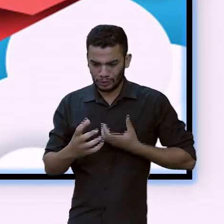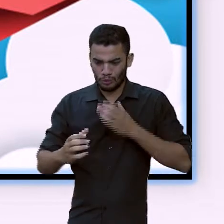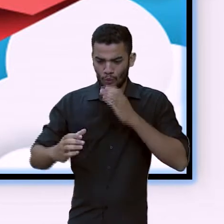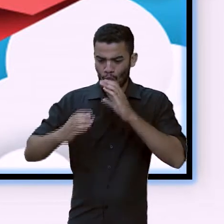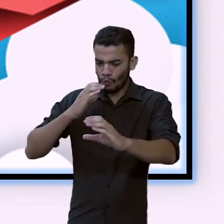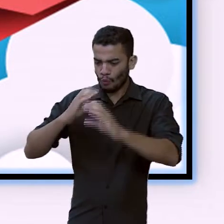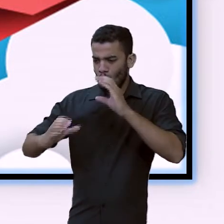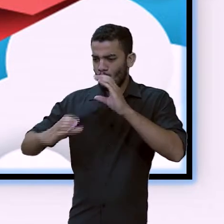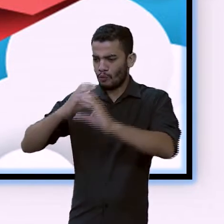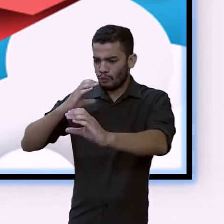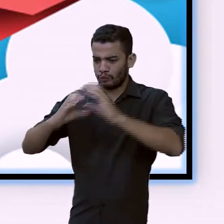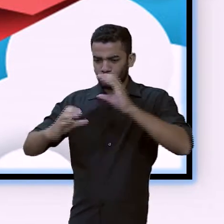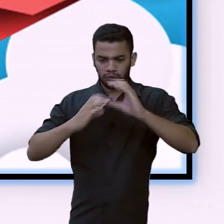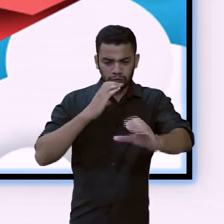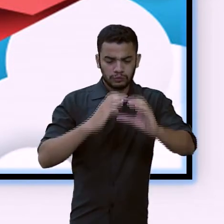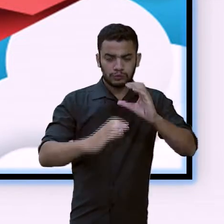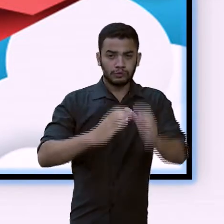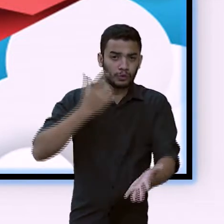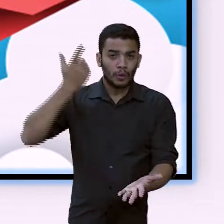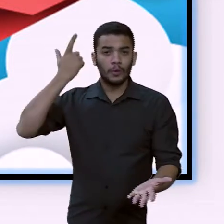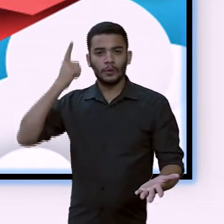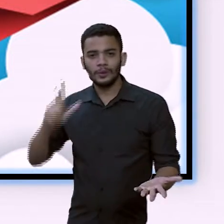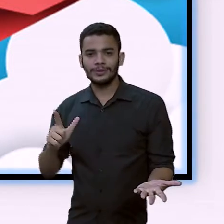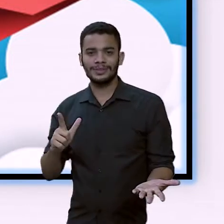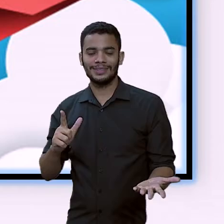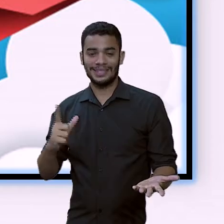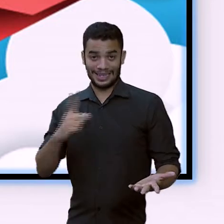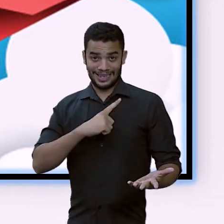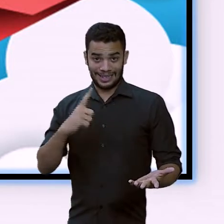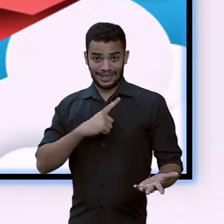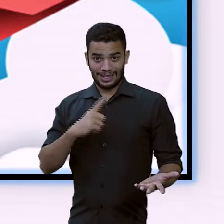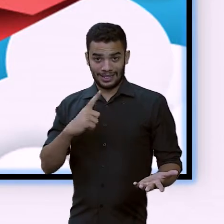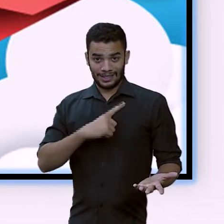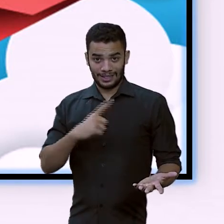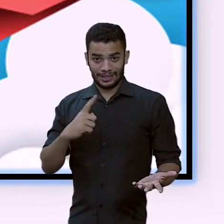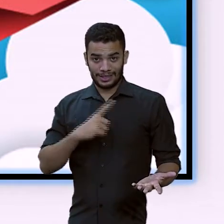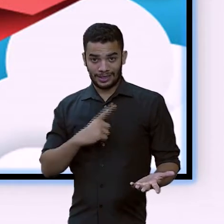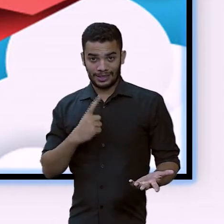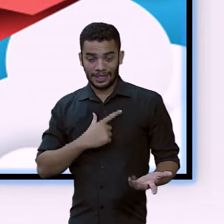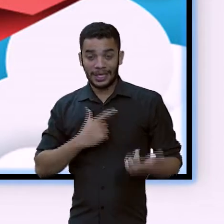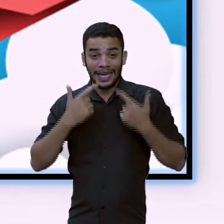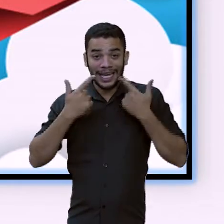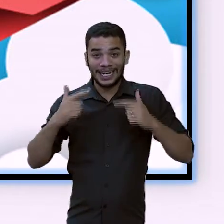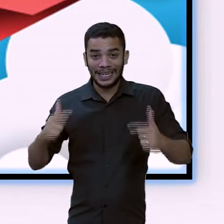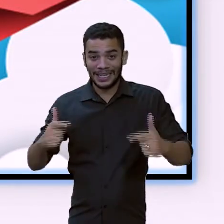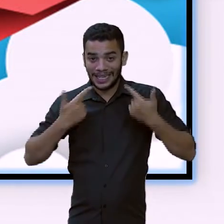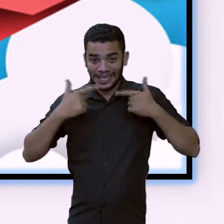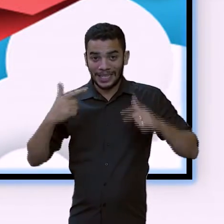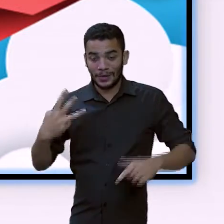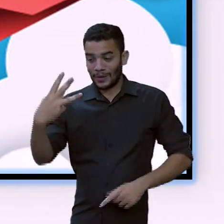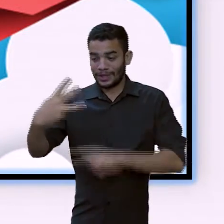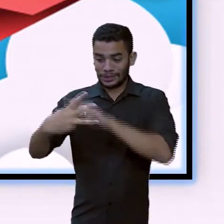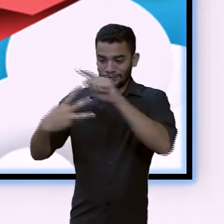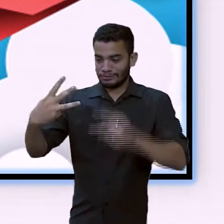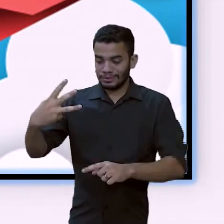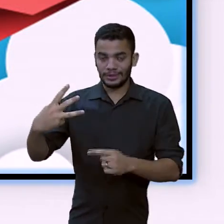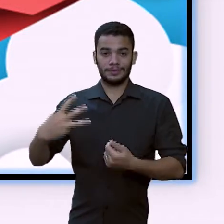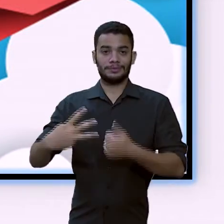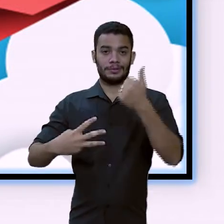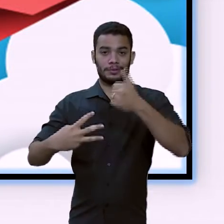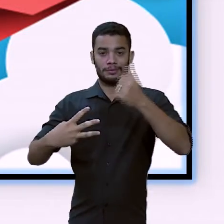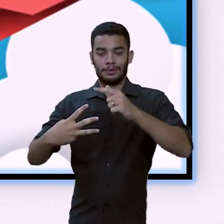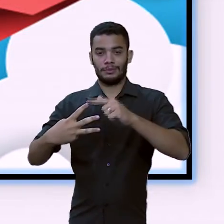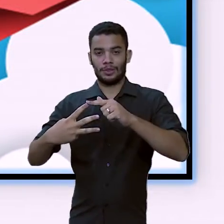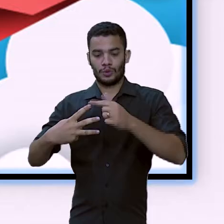comunicar. São três tipos de linguagem verbal. Três tipos de linguagem, desculpa. A linguagem verbal, a linguagem